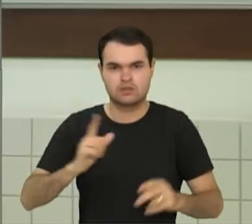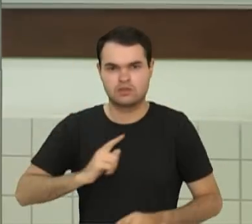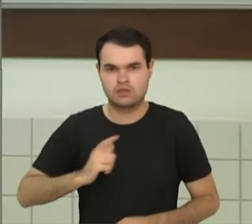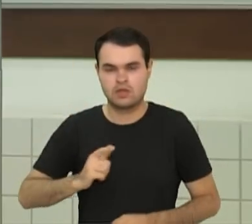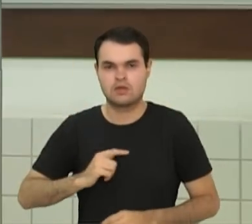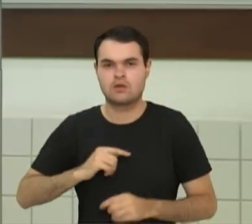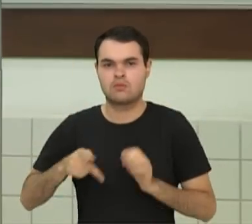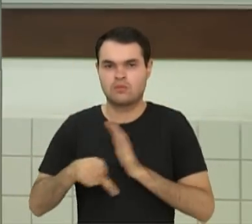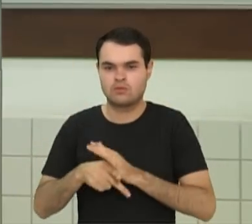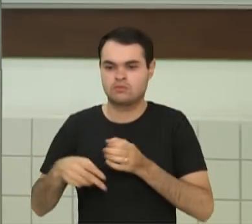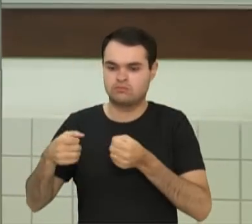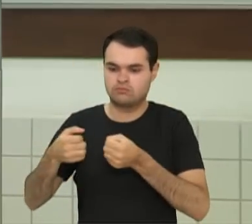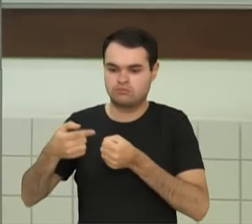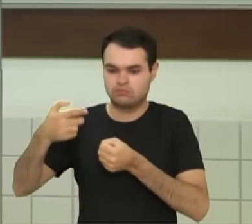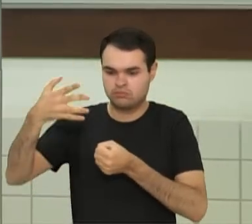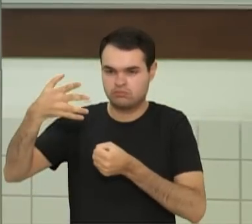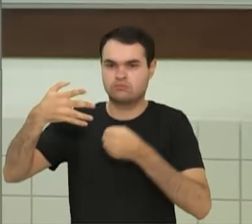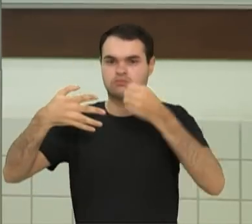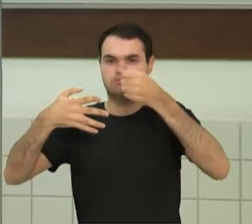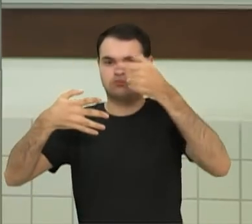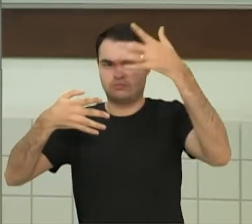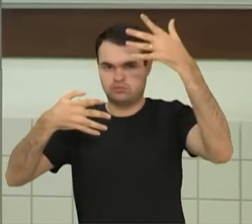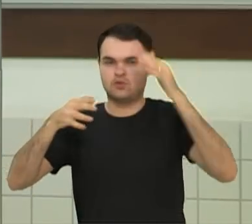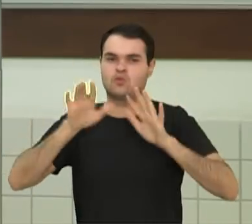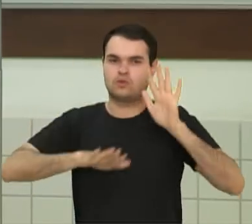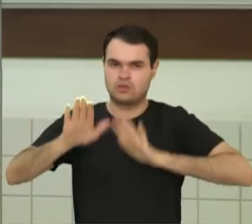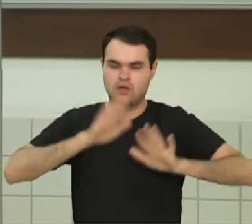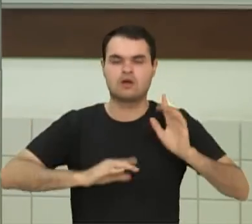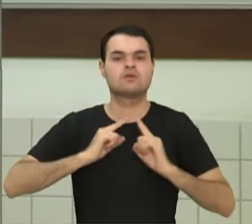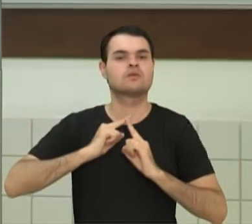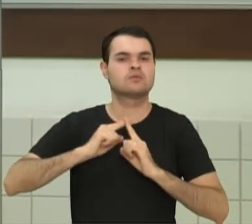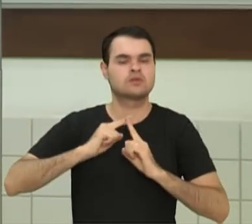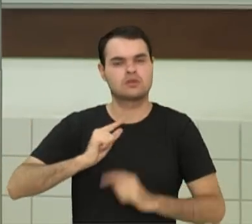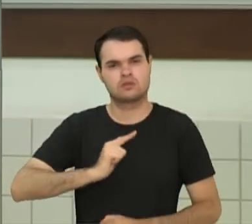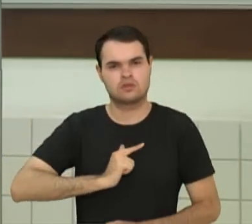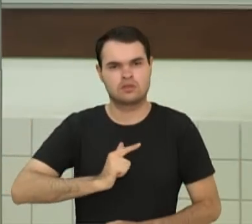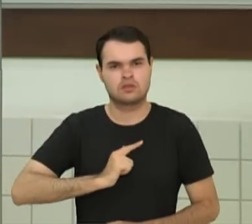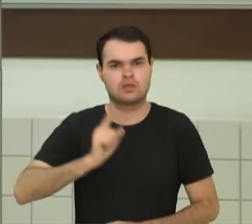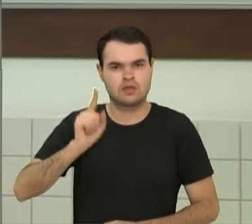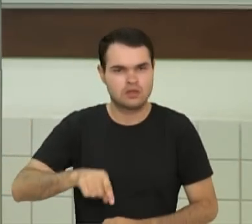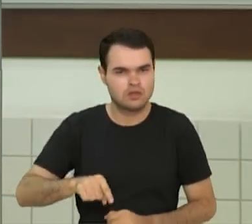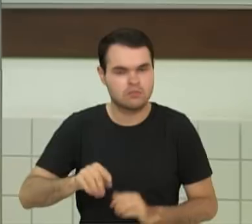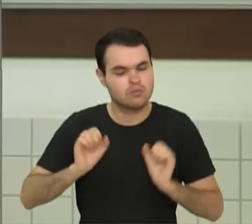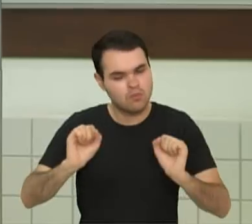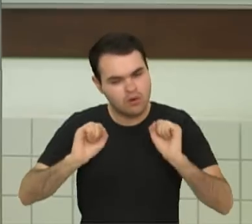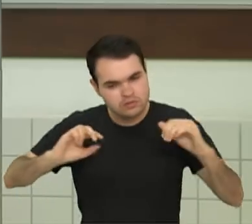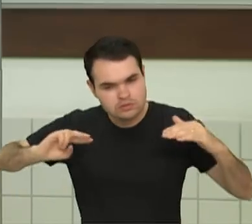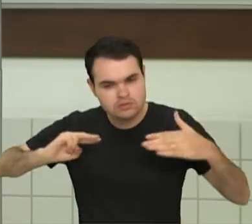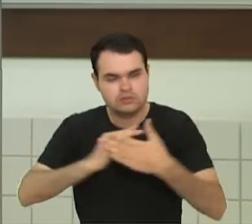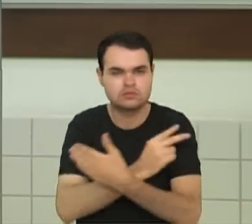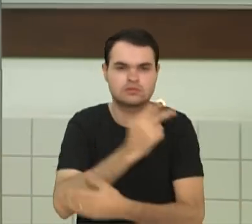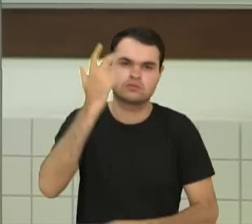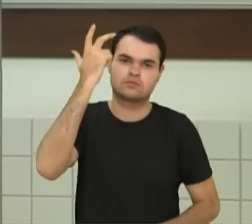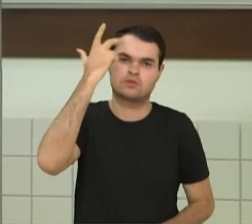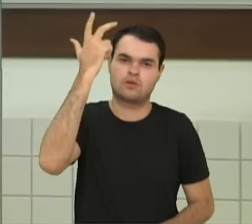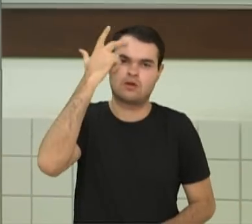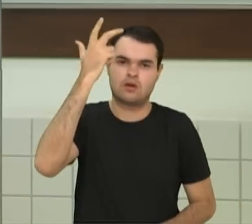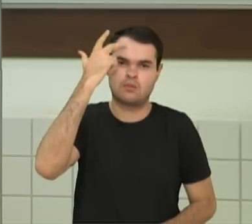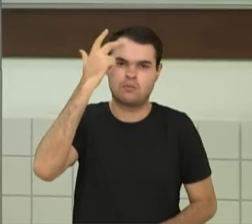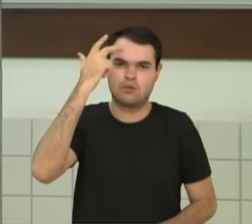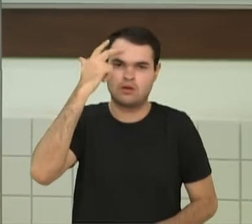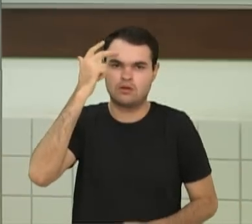que eu mostrei para vocês. Tomem bastante cuidado, porque isso é um motivo de erro normalmente